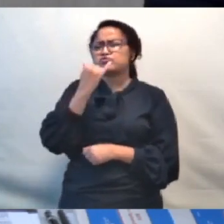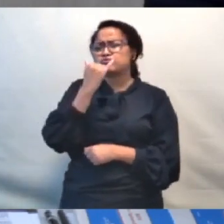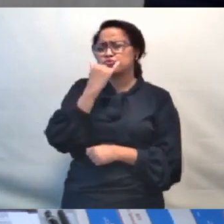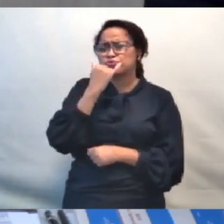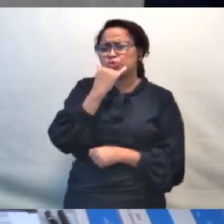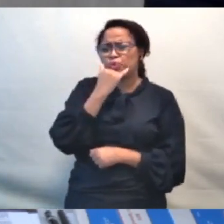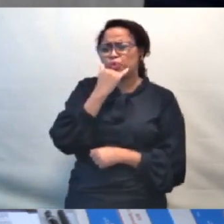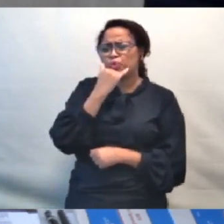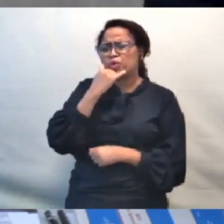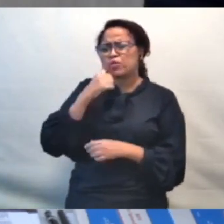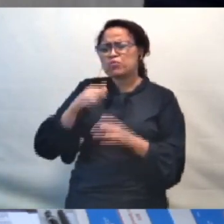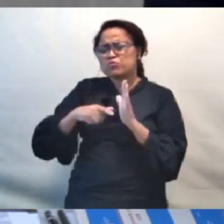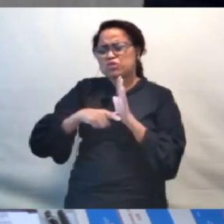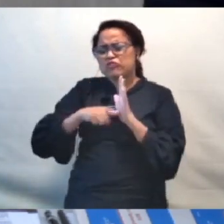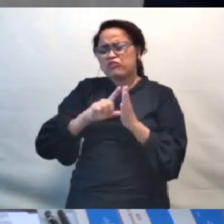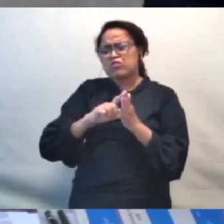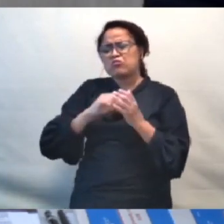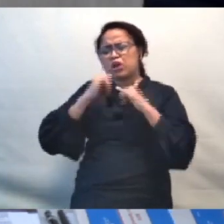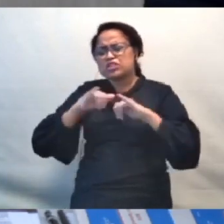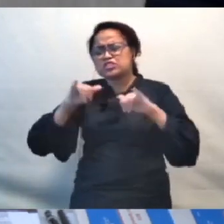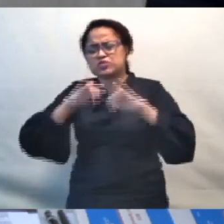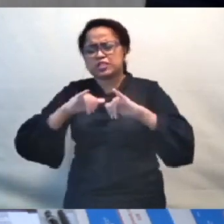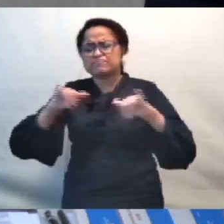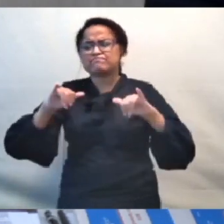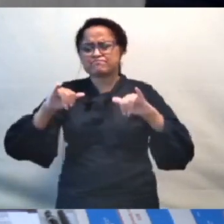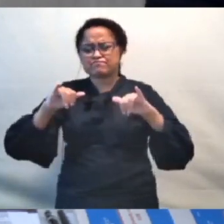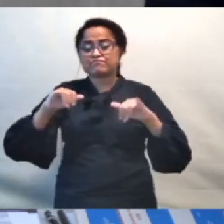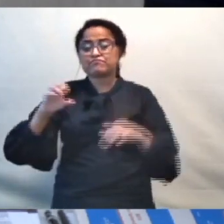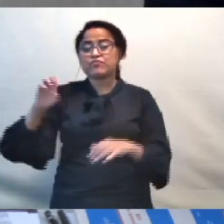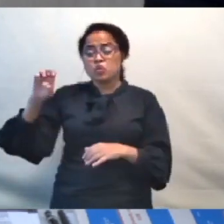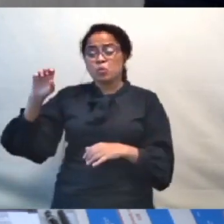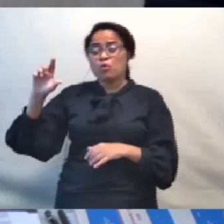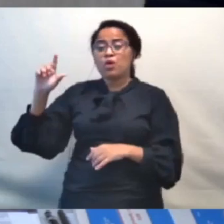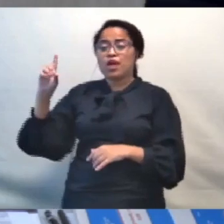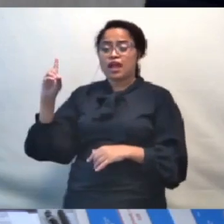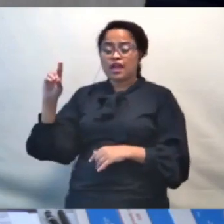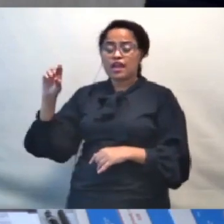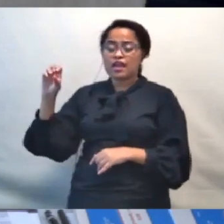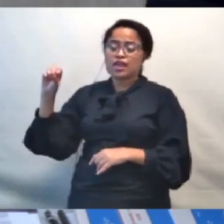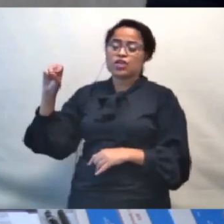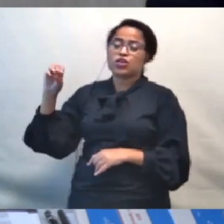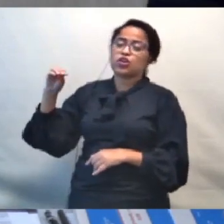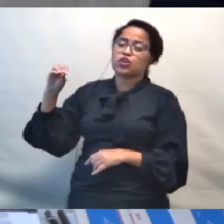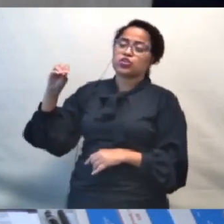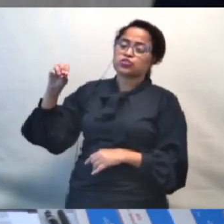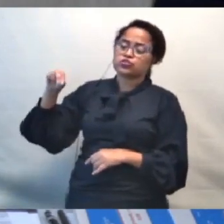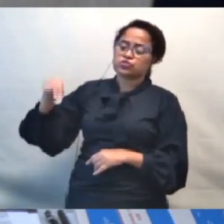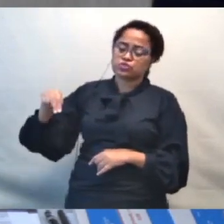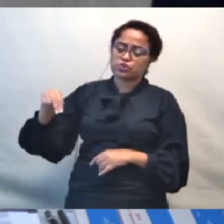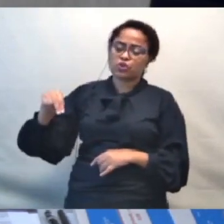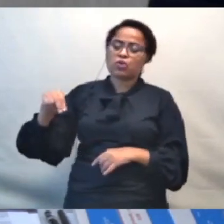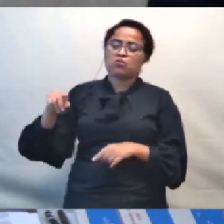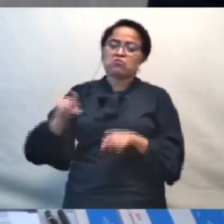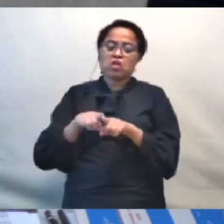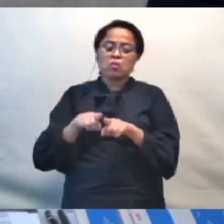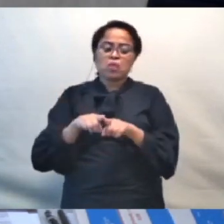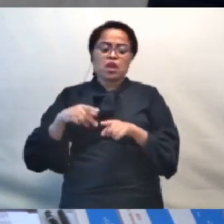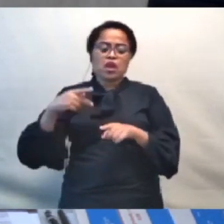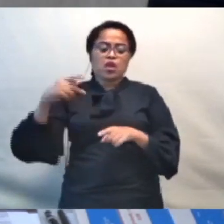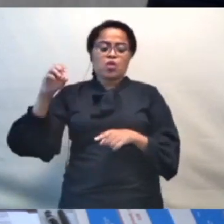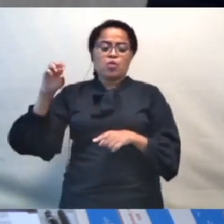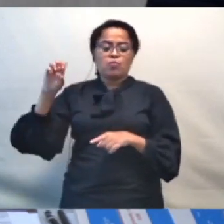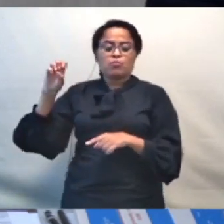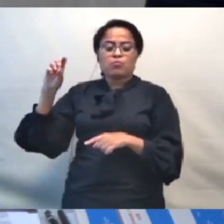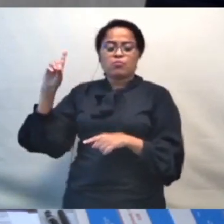SLU, que está aqui na mesa, o Edson Fonseca, o Pedro de Assis, né, o nosso diretor da SLU, e o